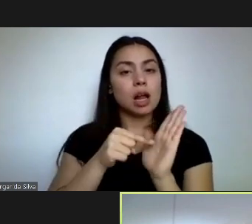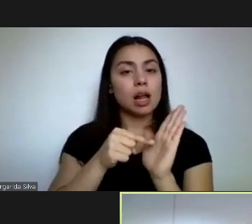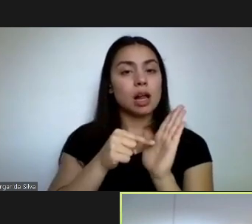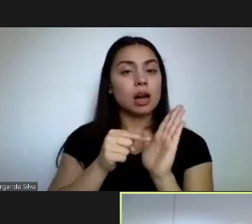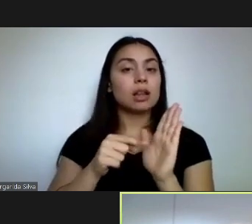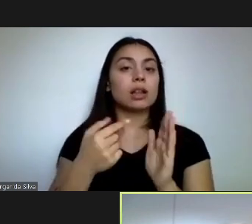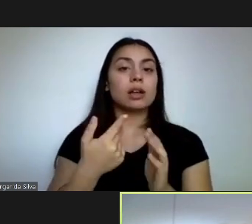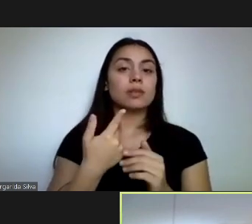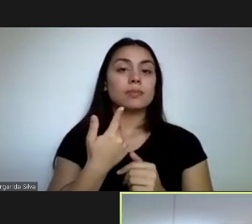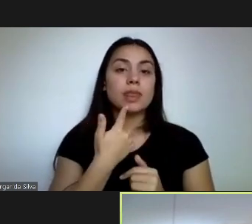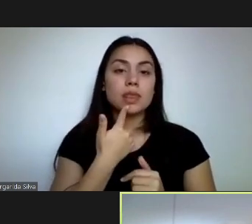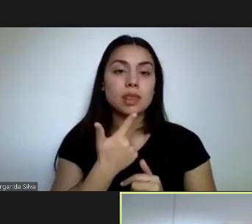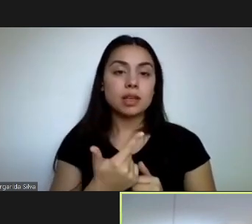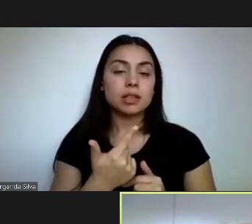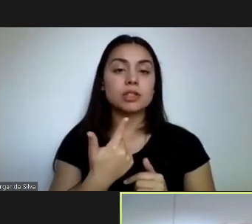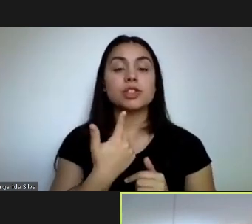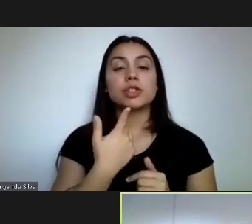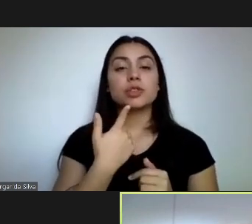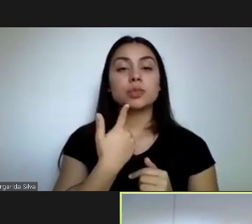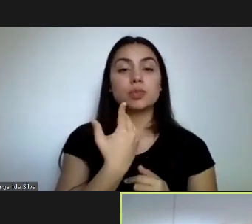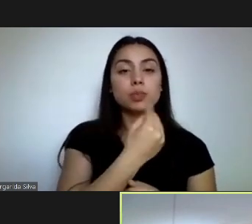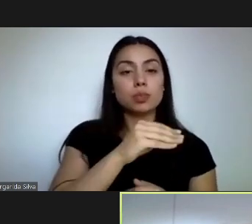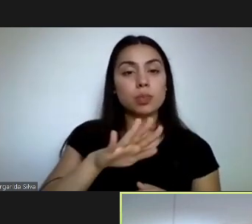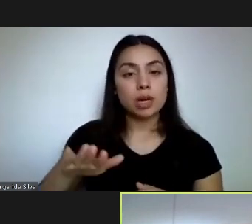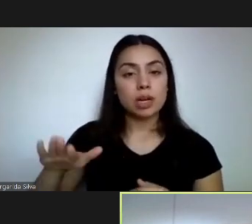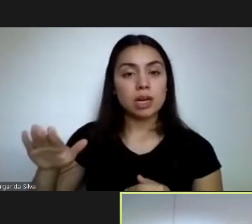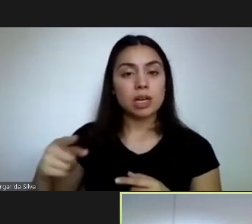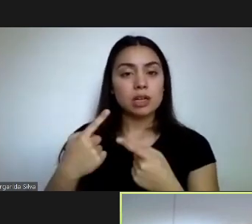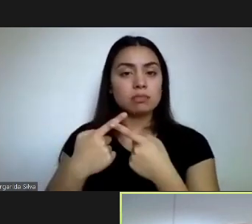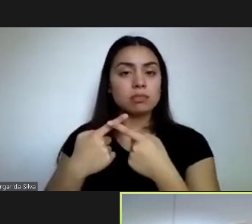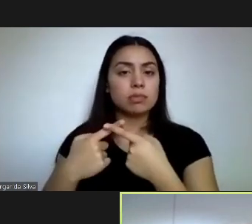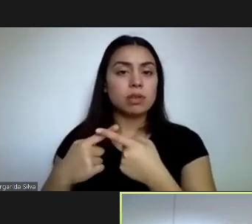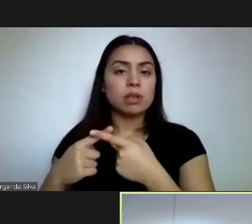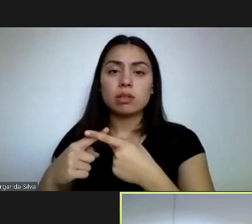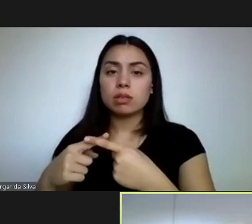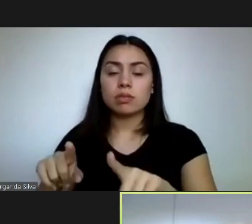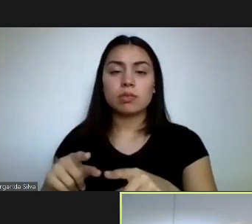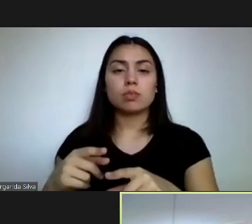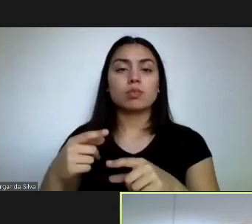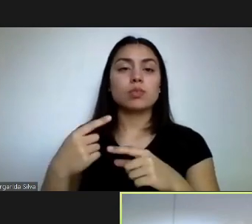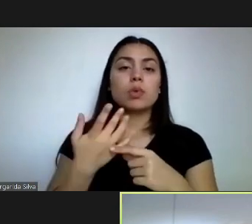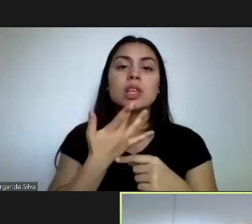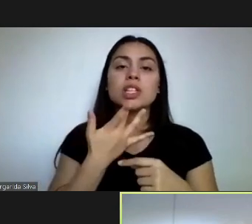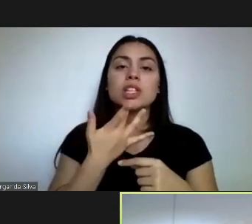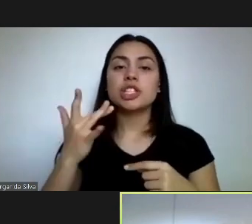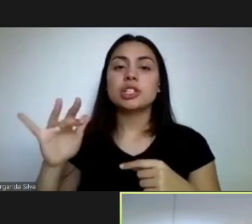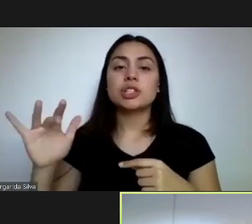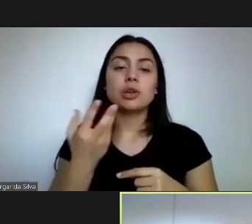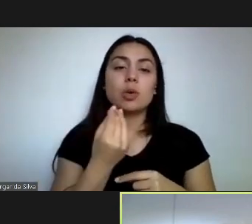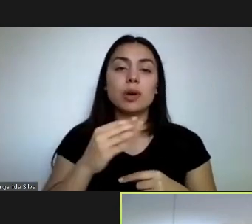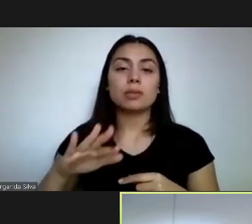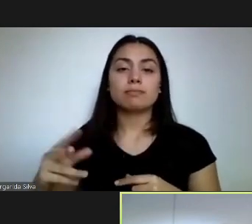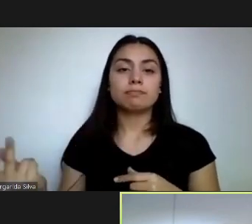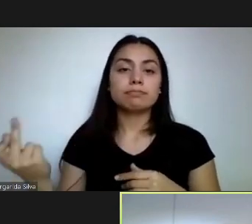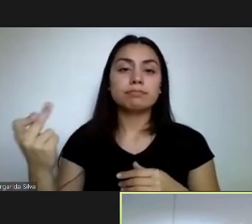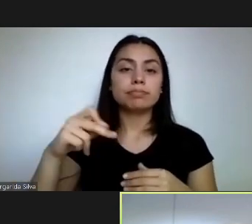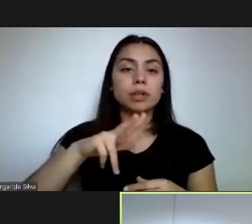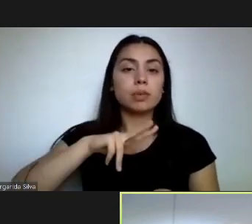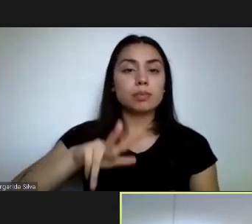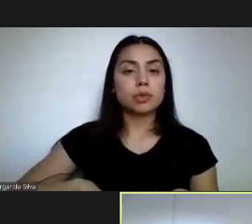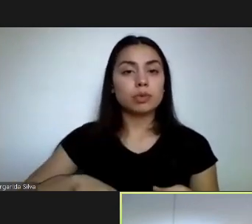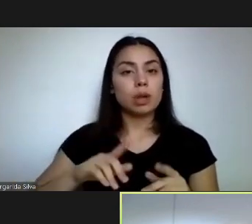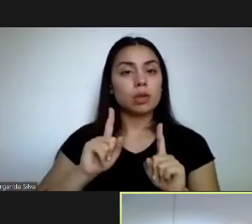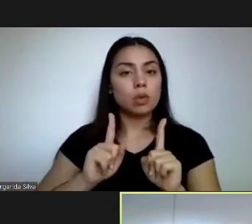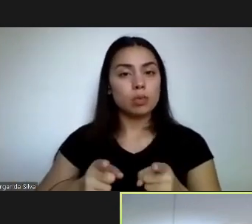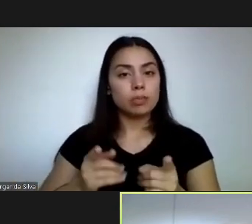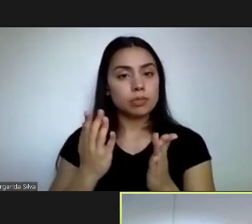escola. Tenha papéis, tenha documentos, não tenha, é um aluno ou é uma criança na educação pré-escolar.